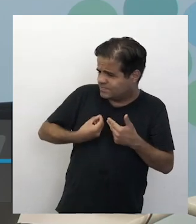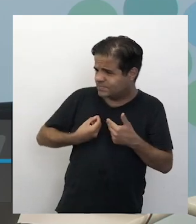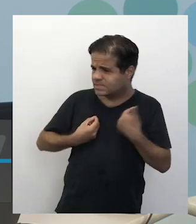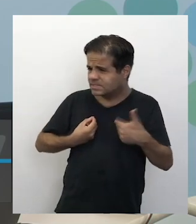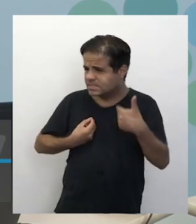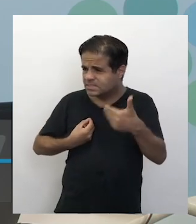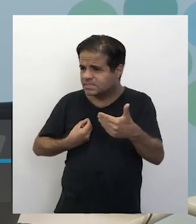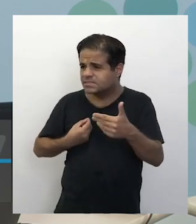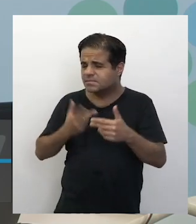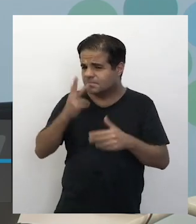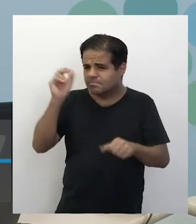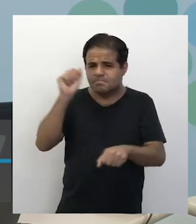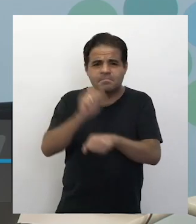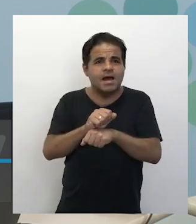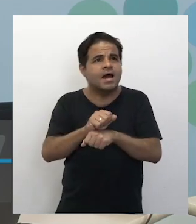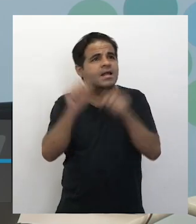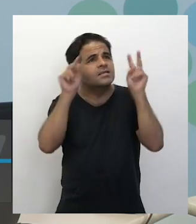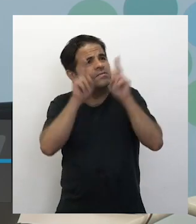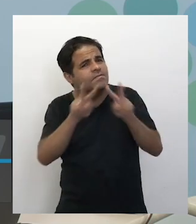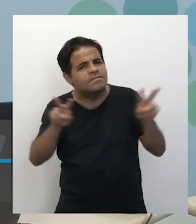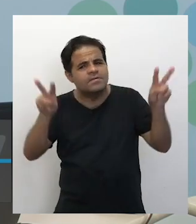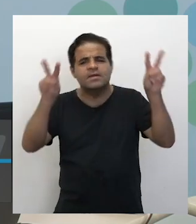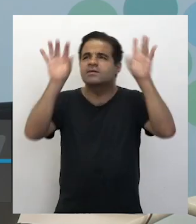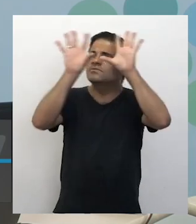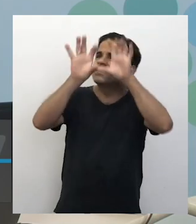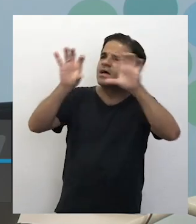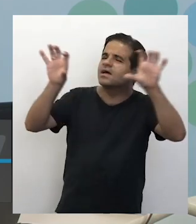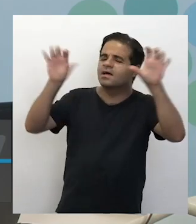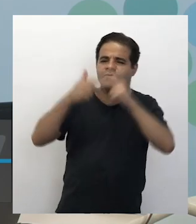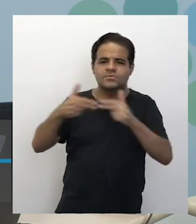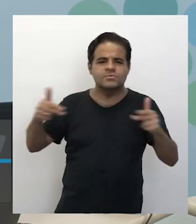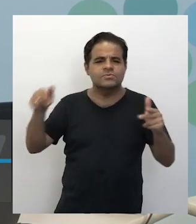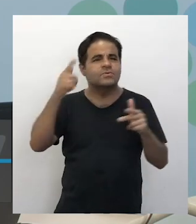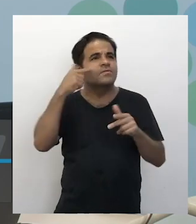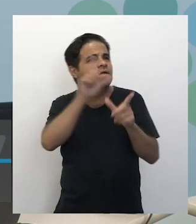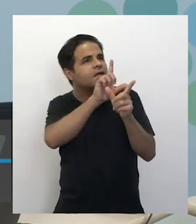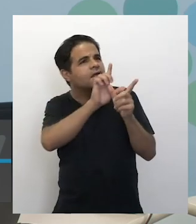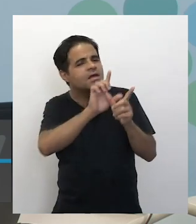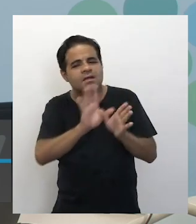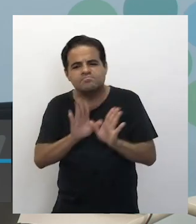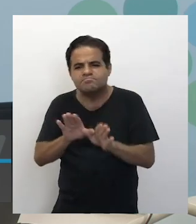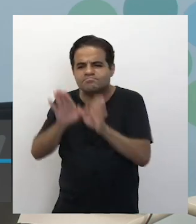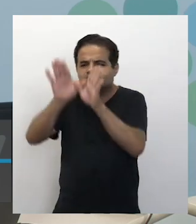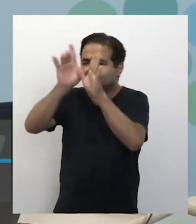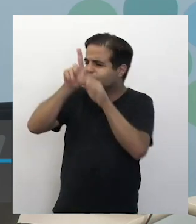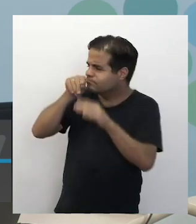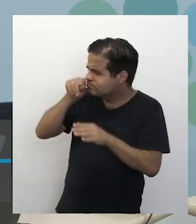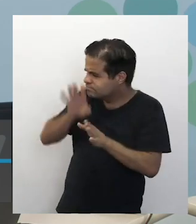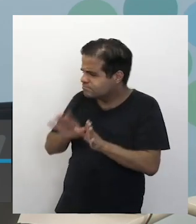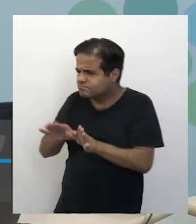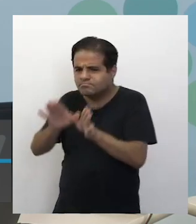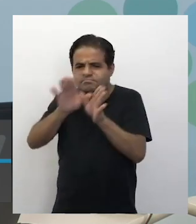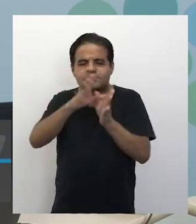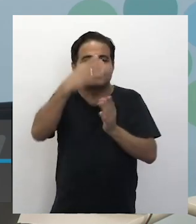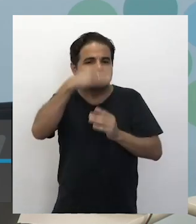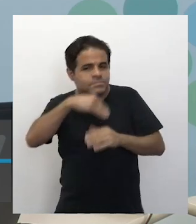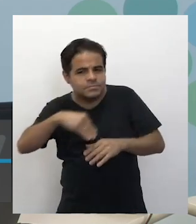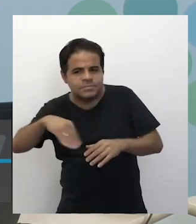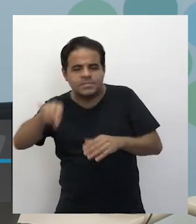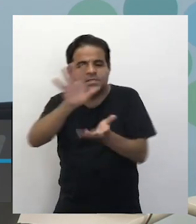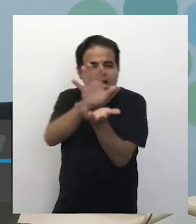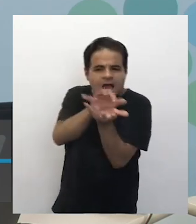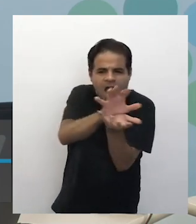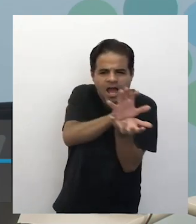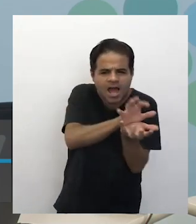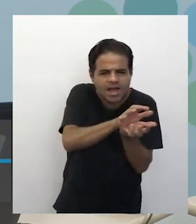mas a gente para de olhar para o céu e ver passarinhos, de ver borboletas, de ver um elefante, um jacaré,